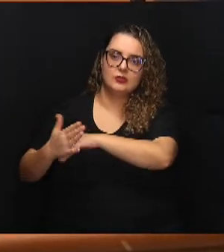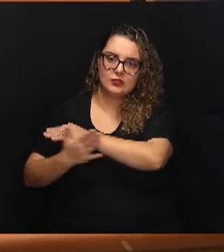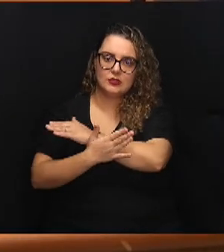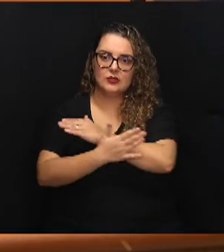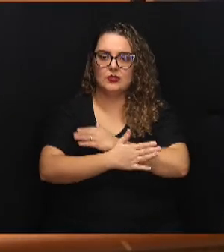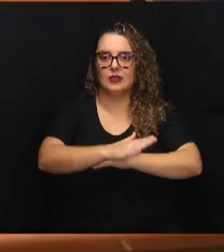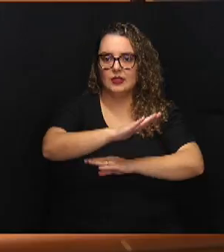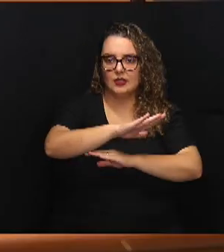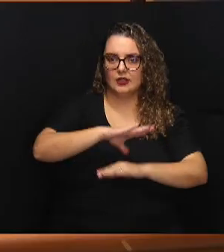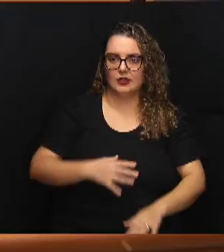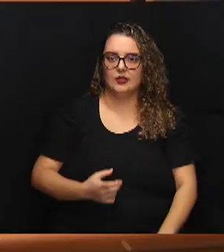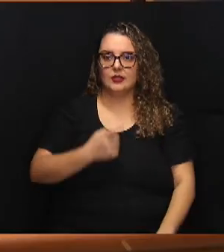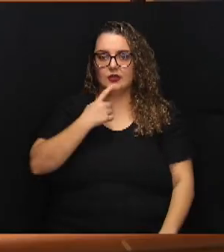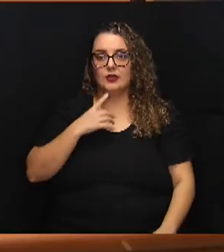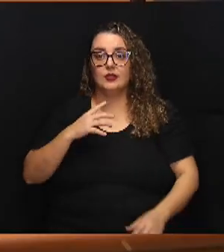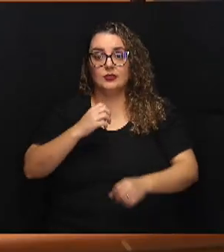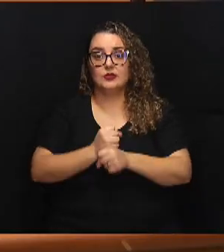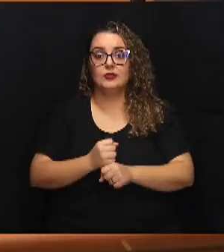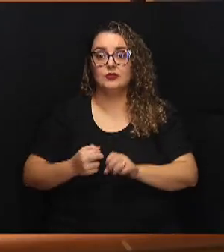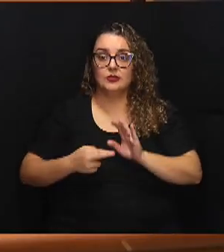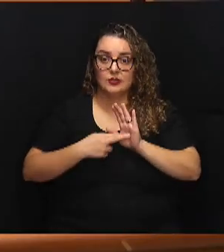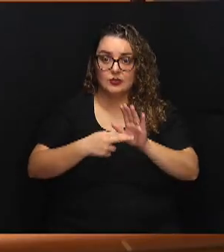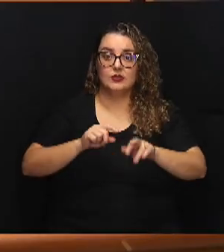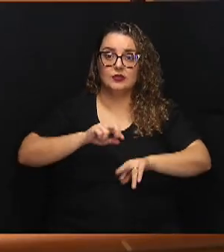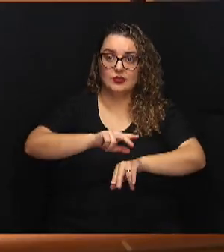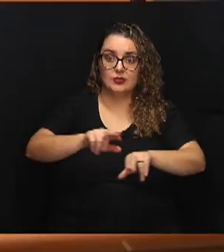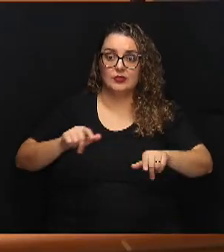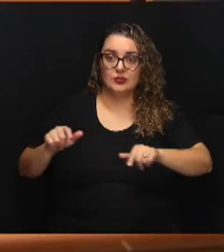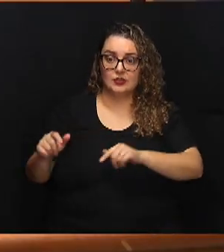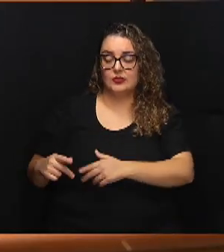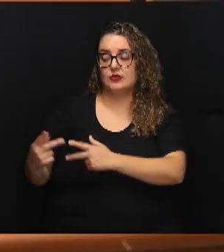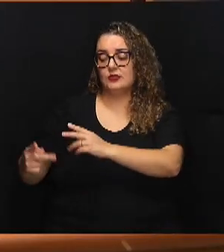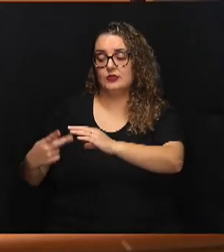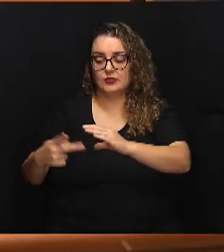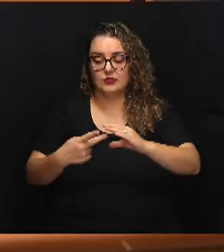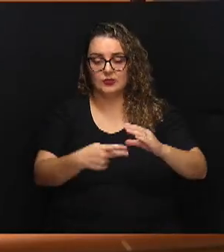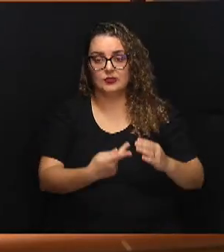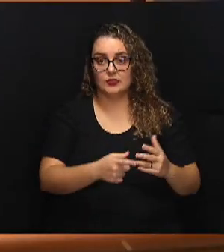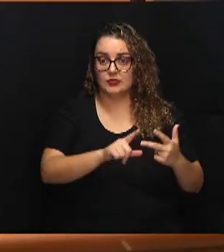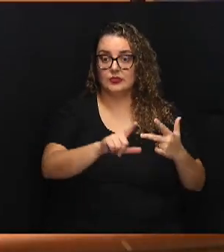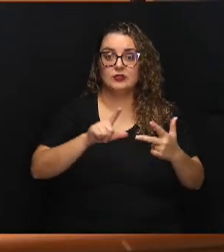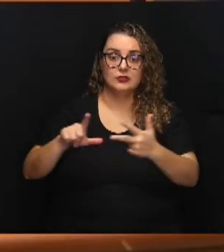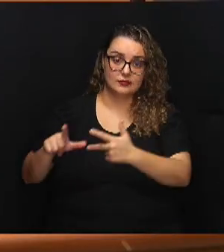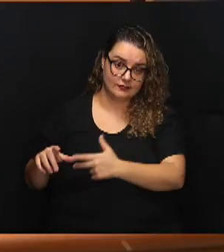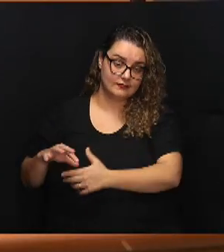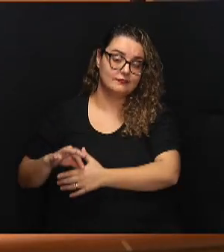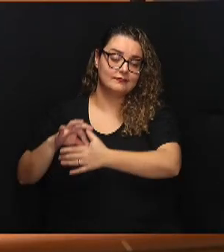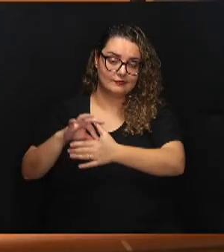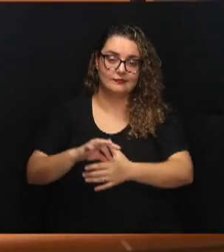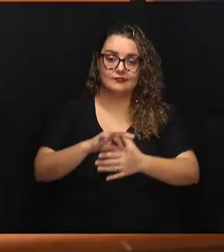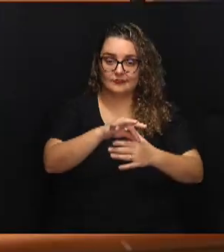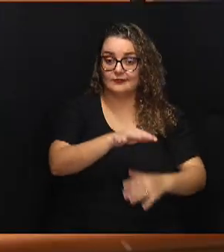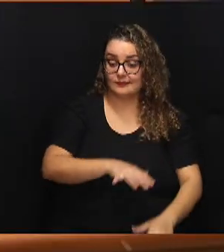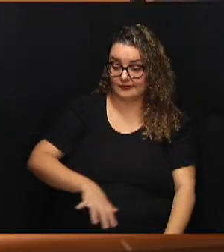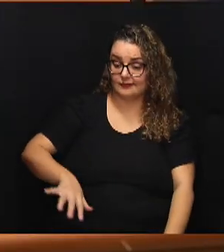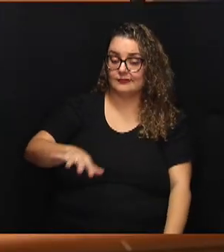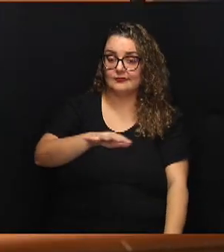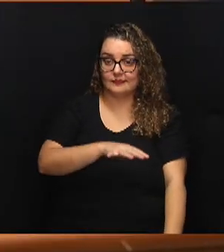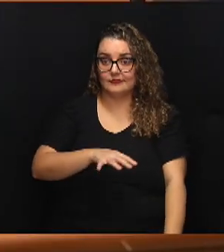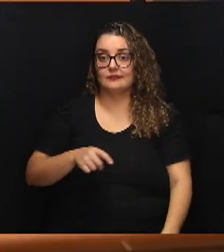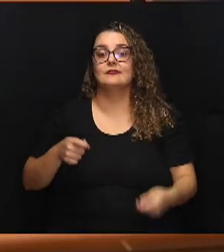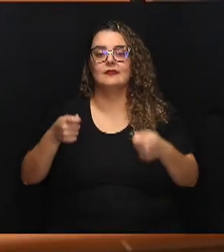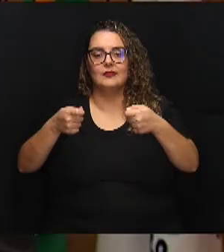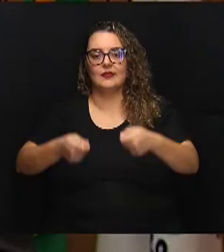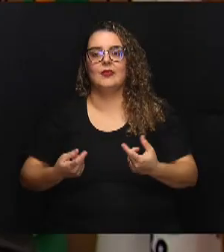de Campinas reuniu representantes de diversas casas legislativas e lideranças da área para